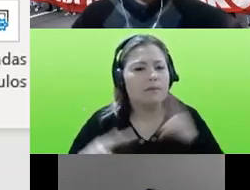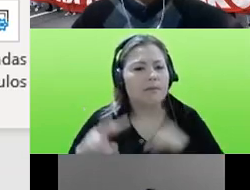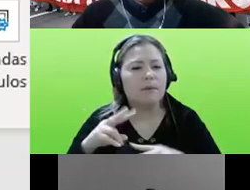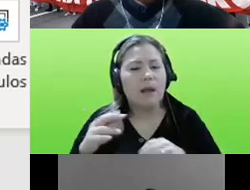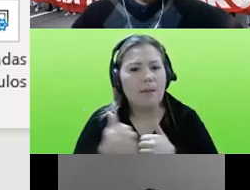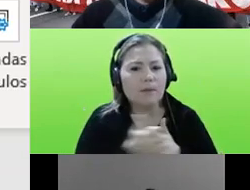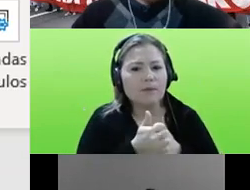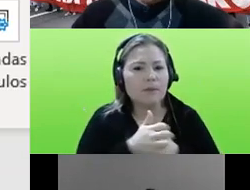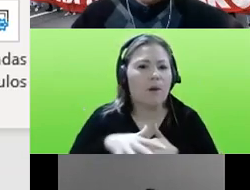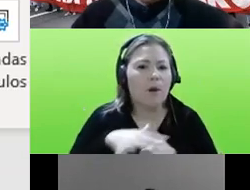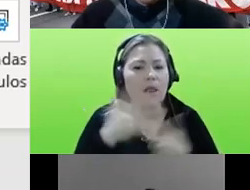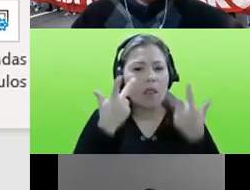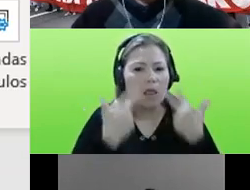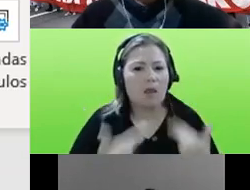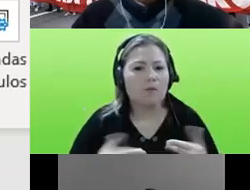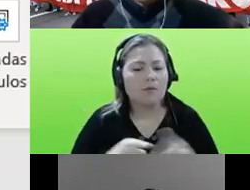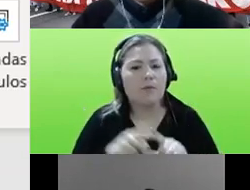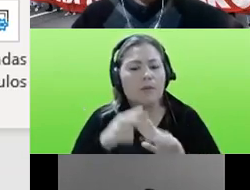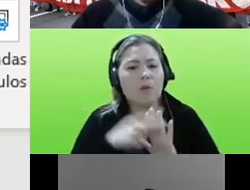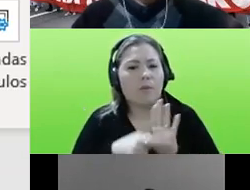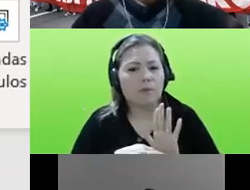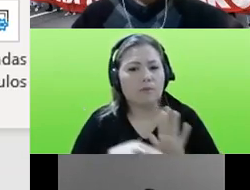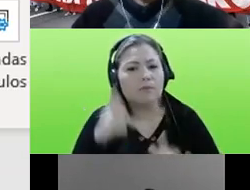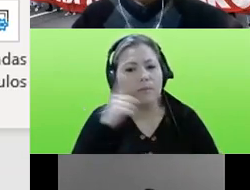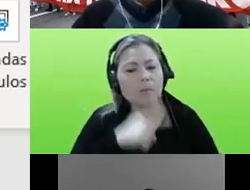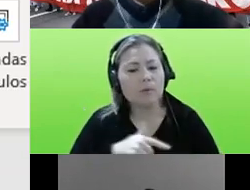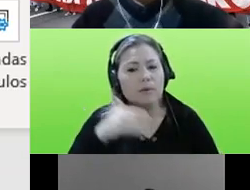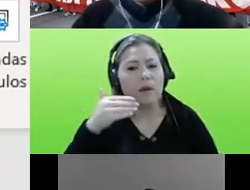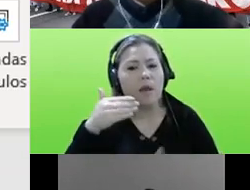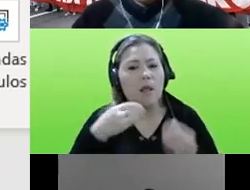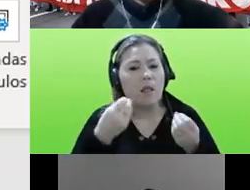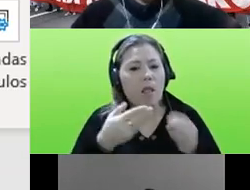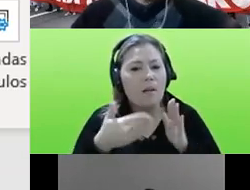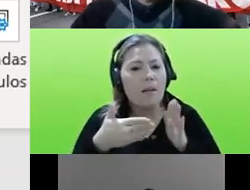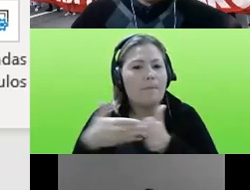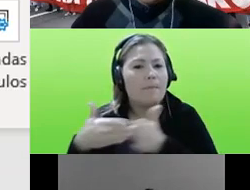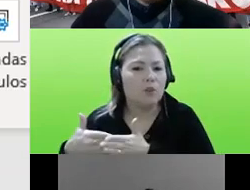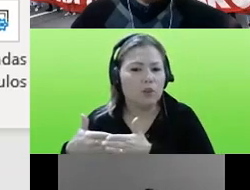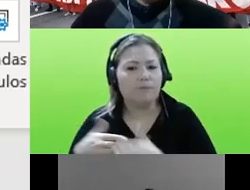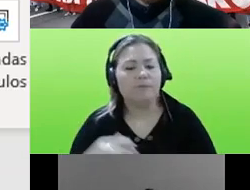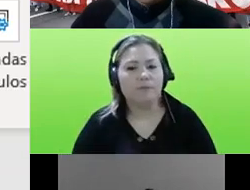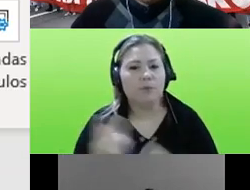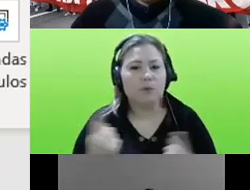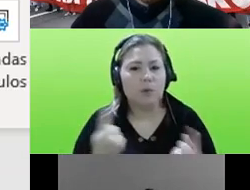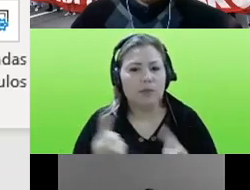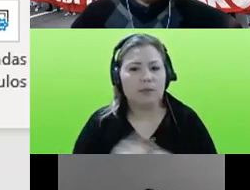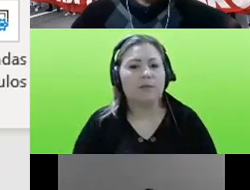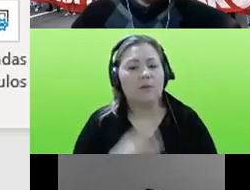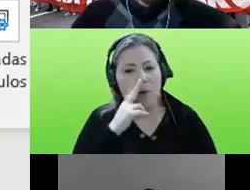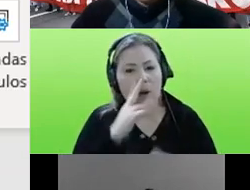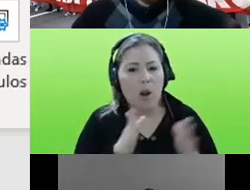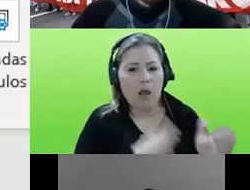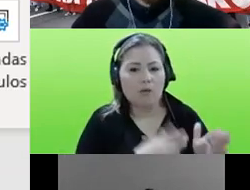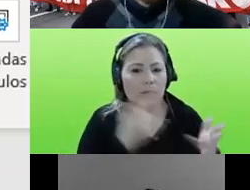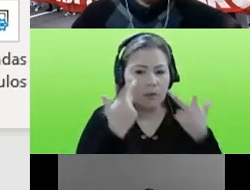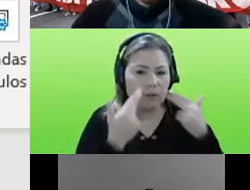entre naturalismo e normatividade para mostrar limites de ambos os lados. Por um lado, o lado do naturalismo